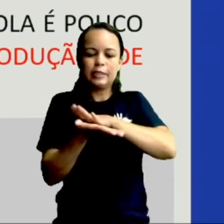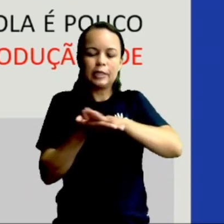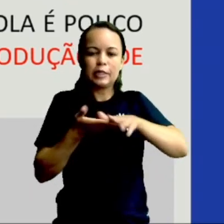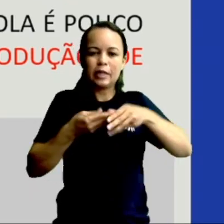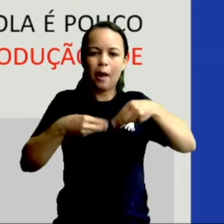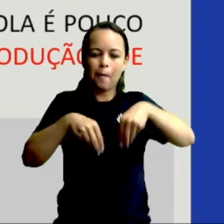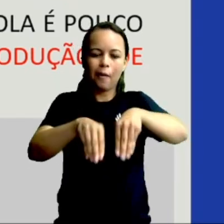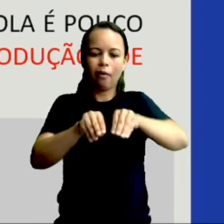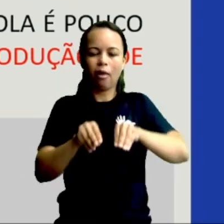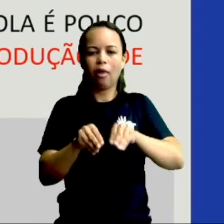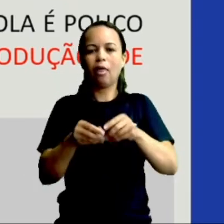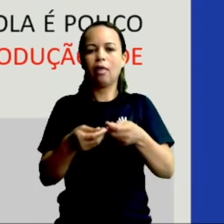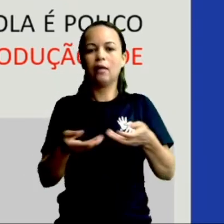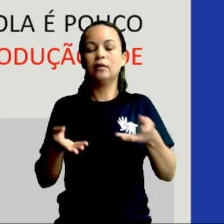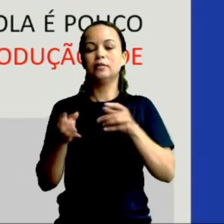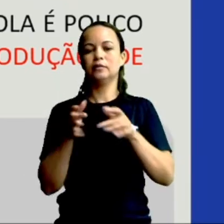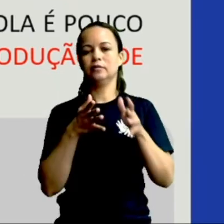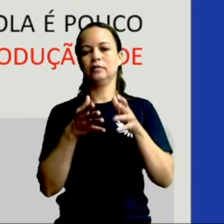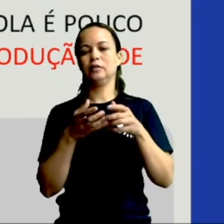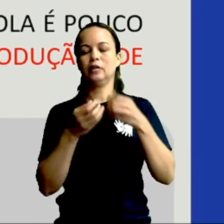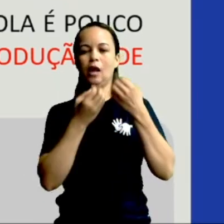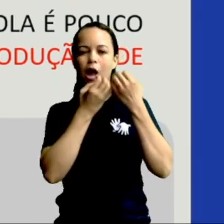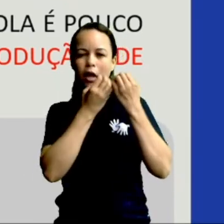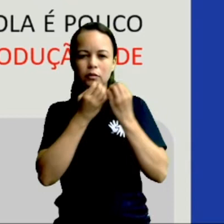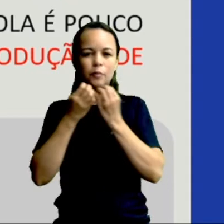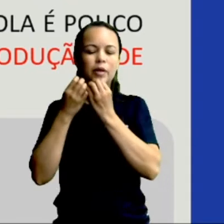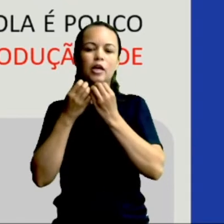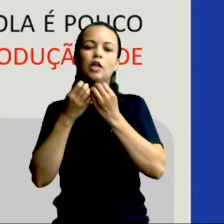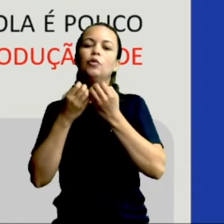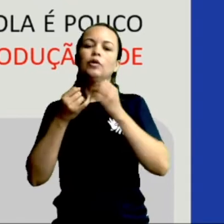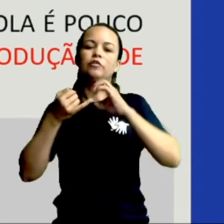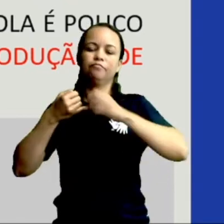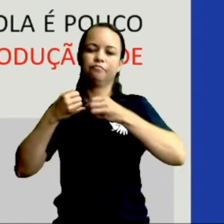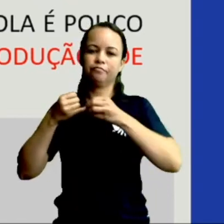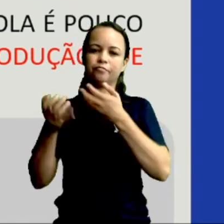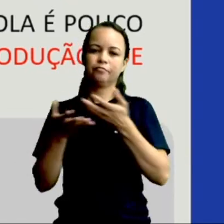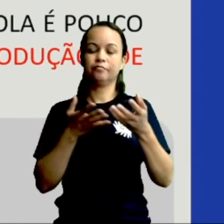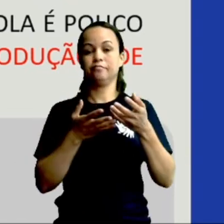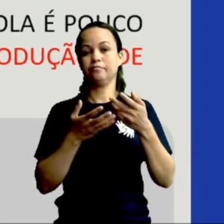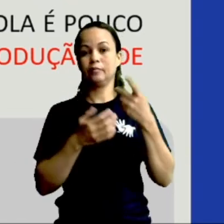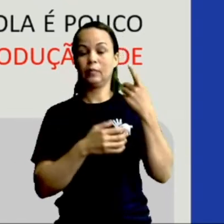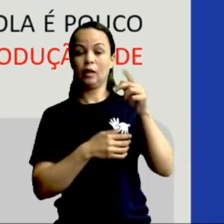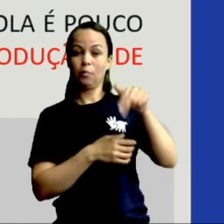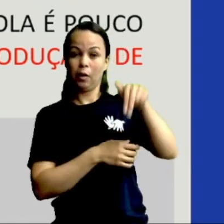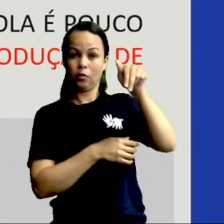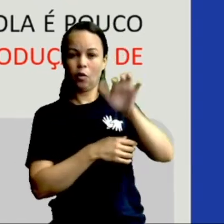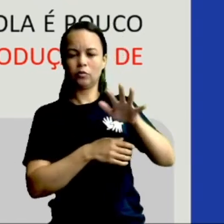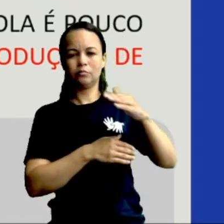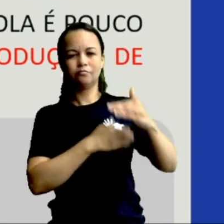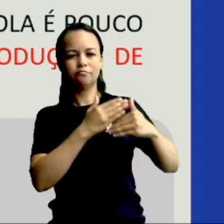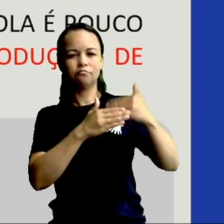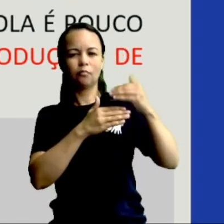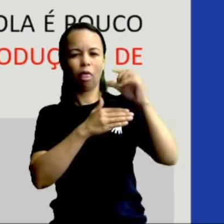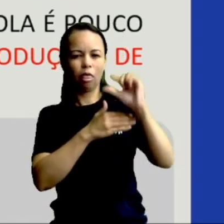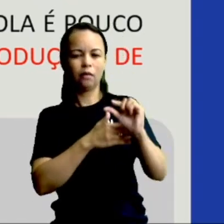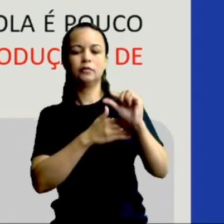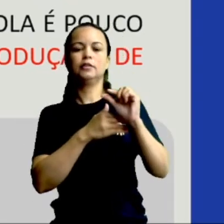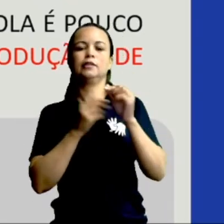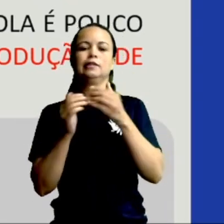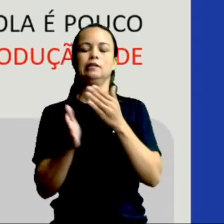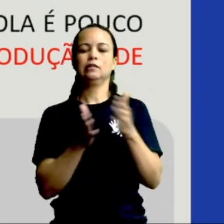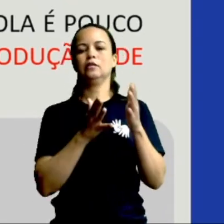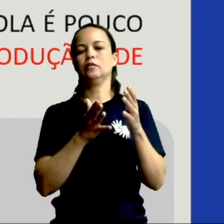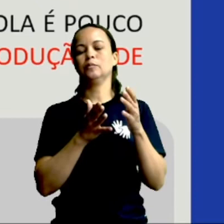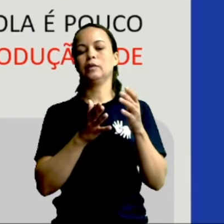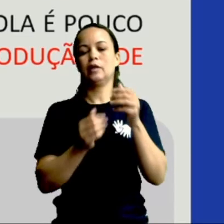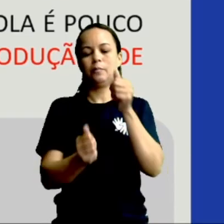mandioca, milho e feijão. Já lá no meio norte, a atividade agrícola é pouco desenvolvida e destaca-se a